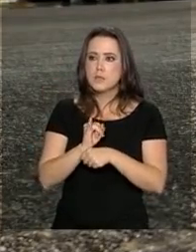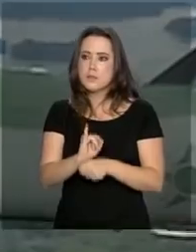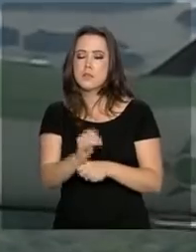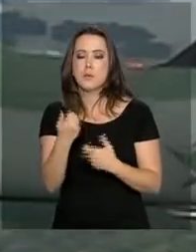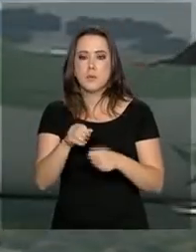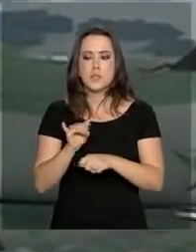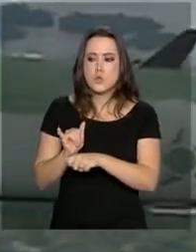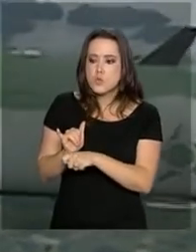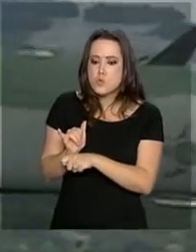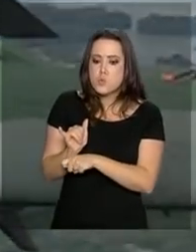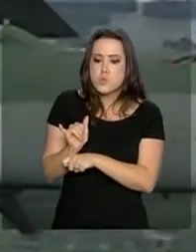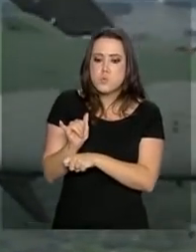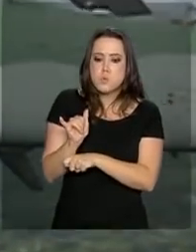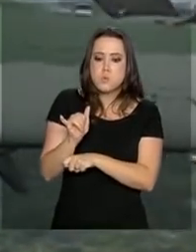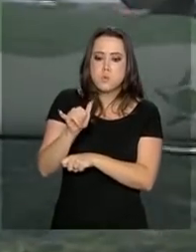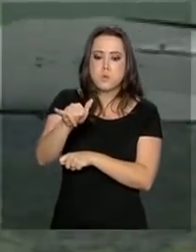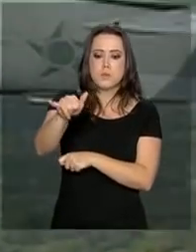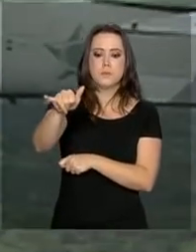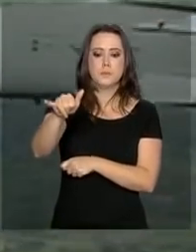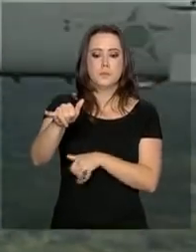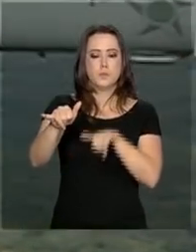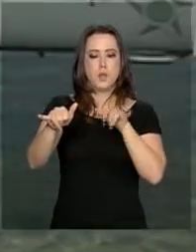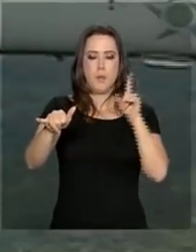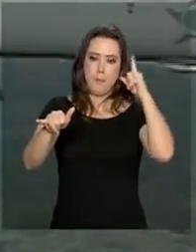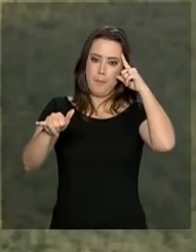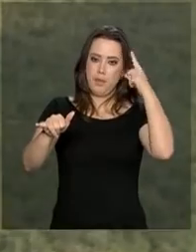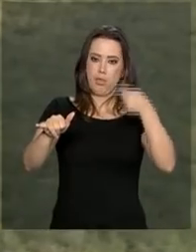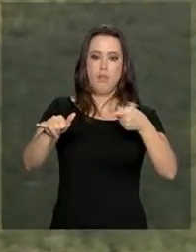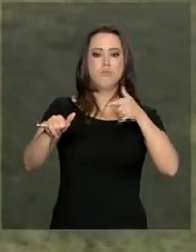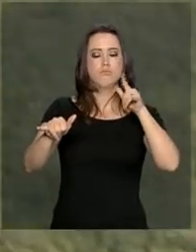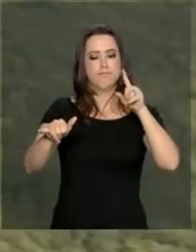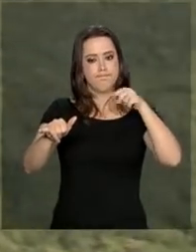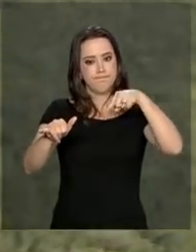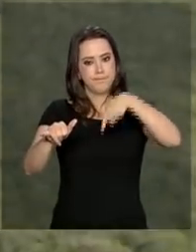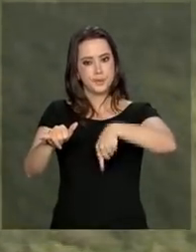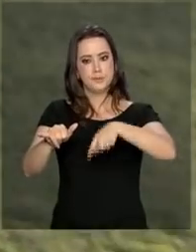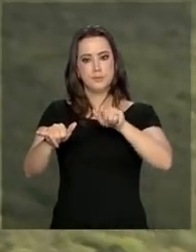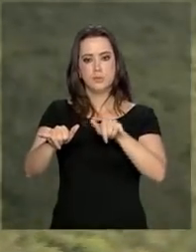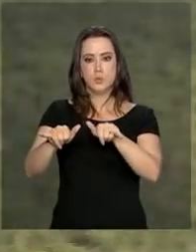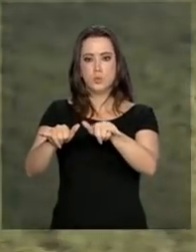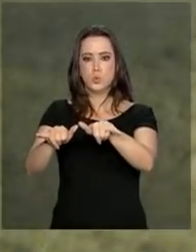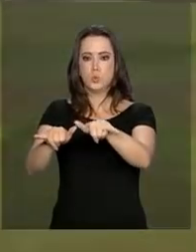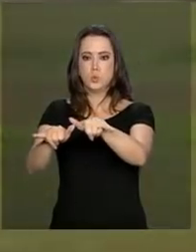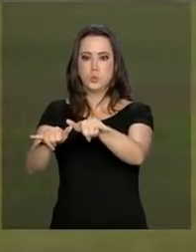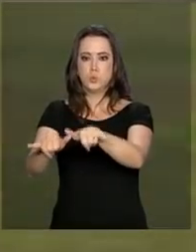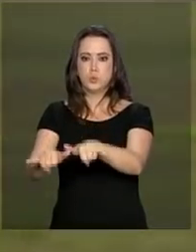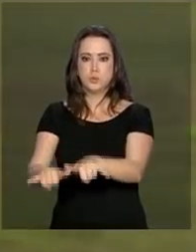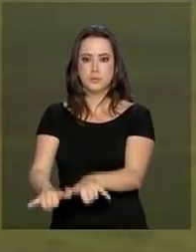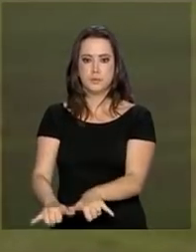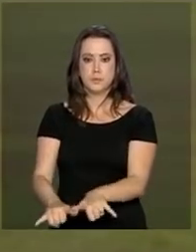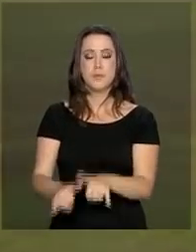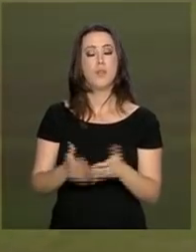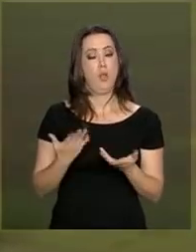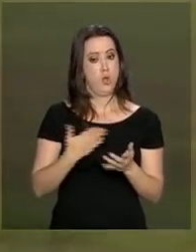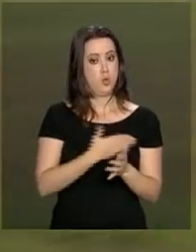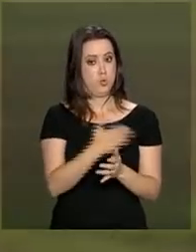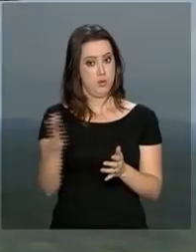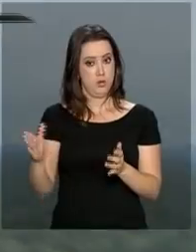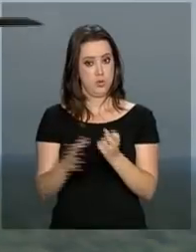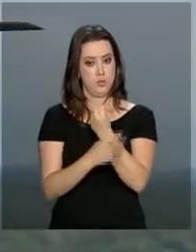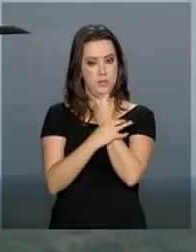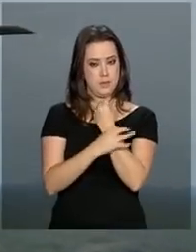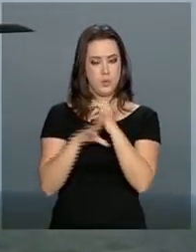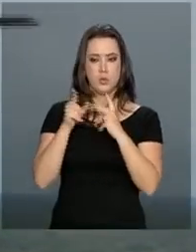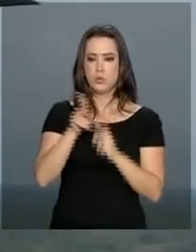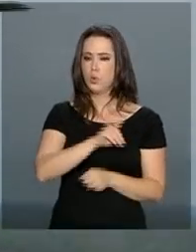acionados se alguma aeronave descumprir as restrições à fab assegura que durante o esquema de segurança que vai durar